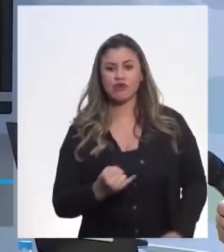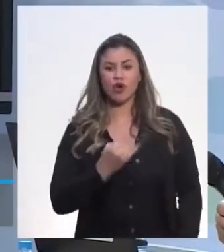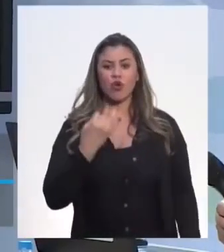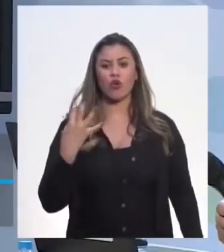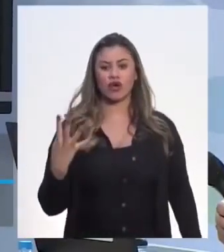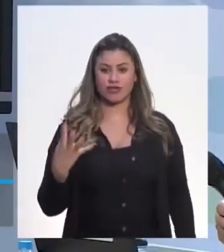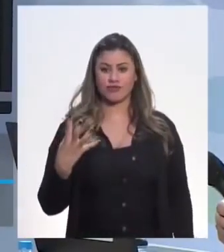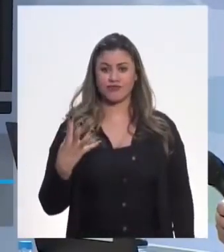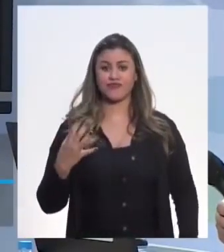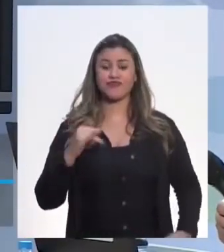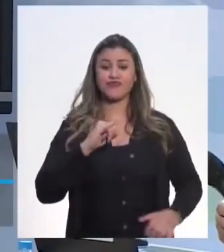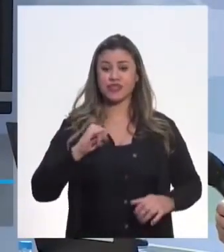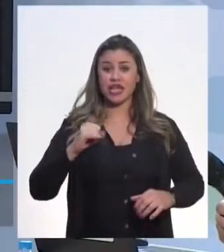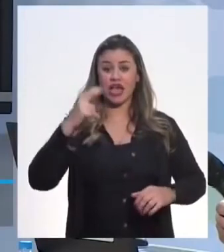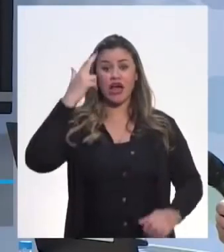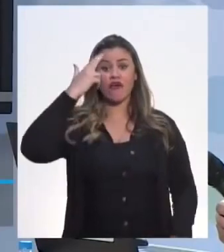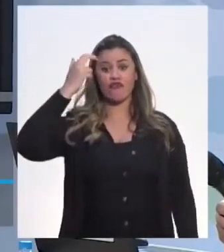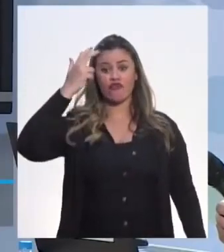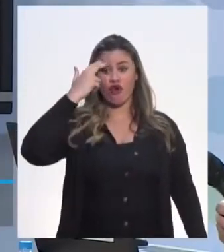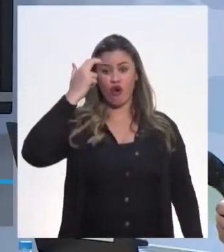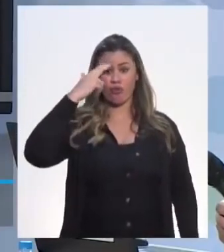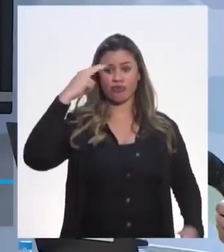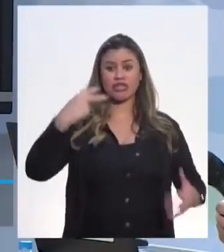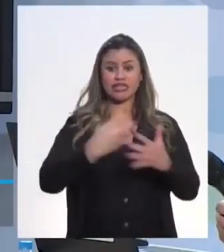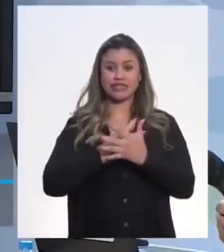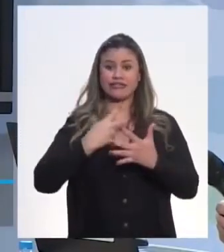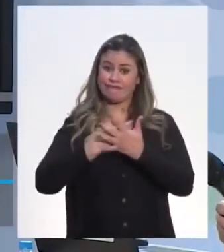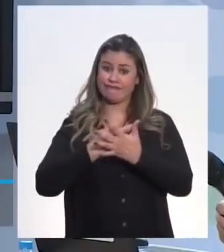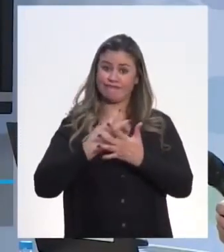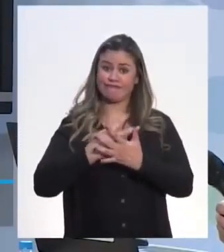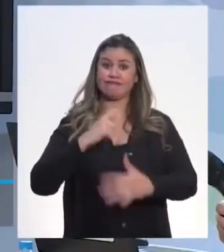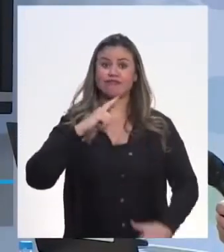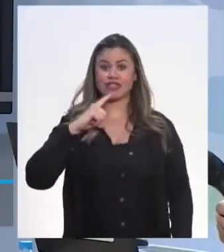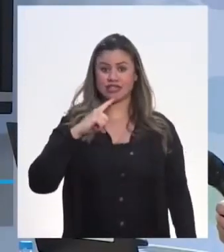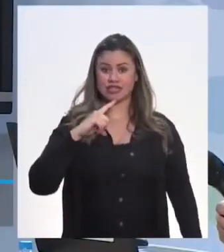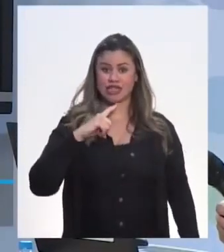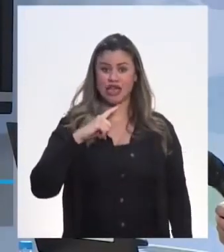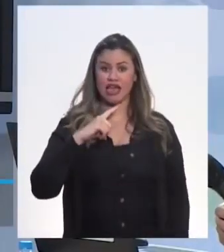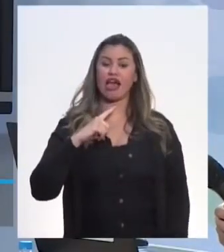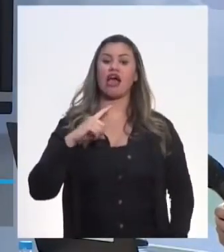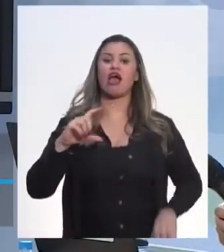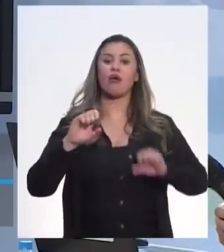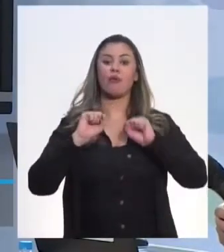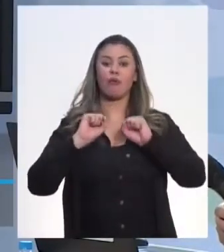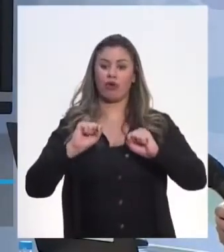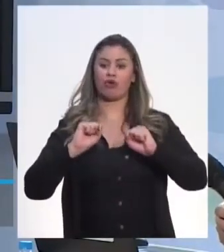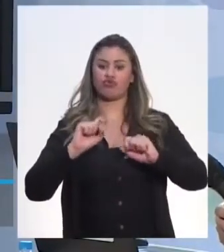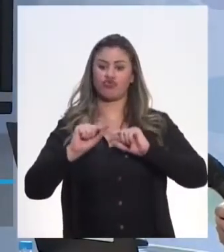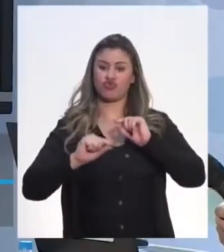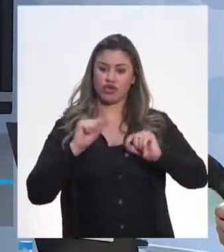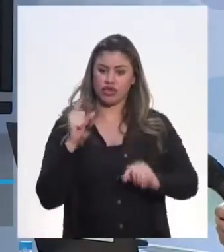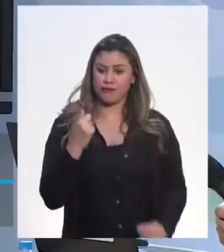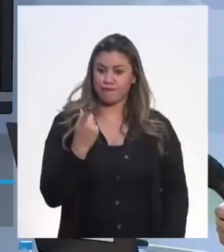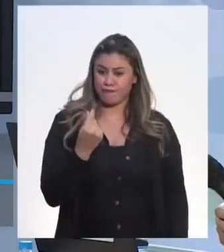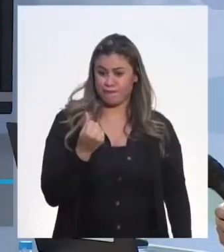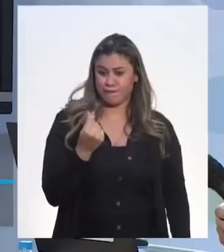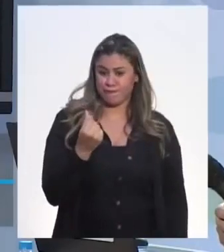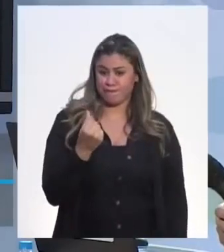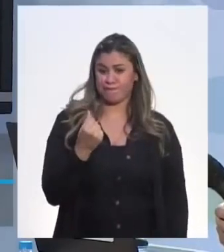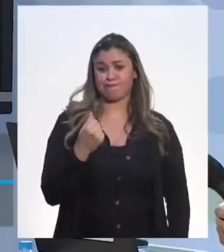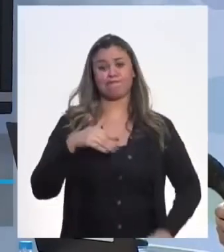ela coloca a fórmula de uma forma errada ela corre o risco de gastar mais